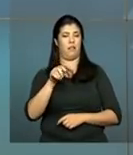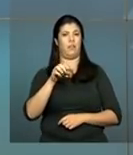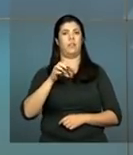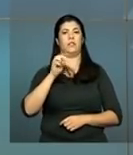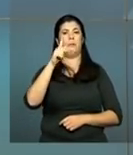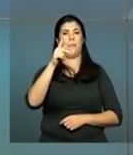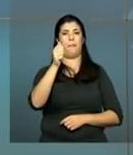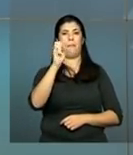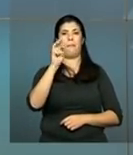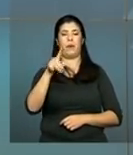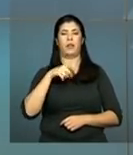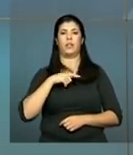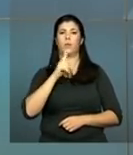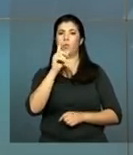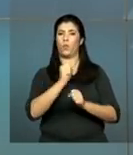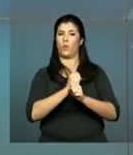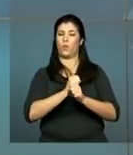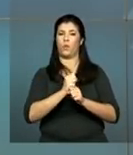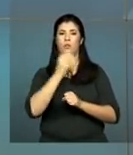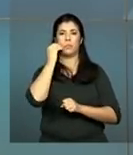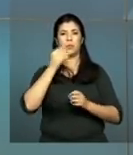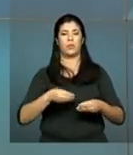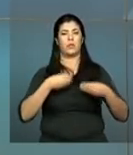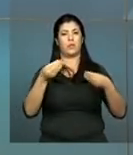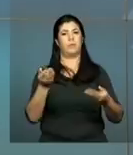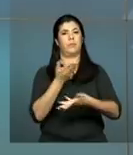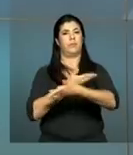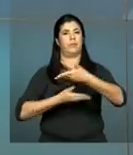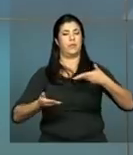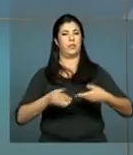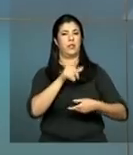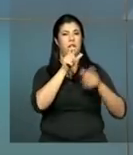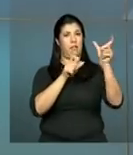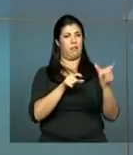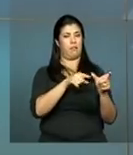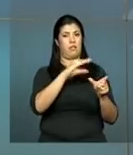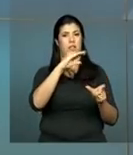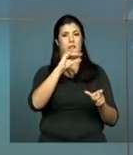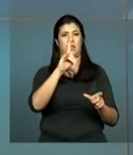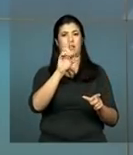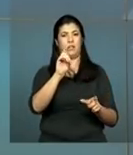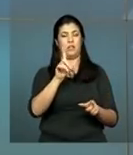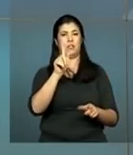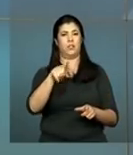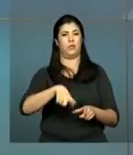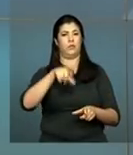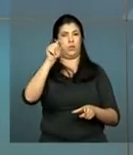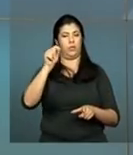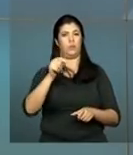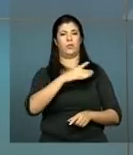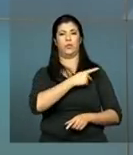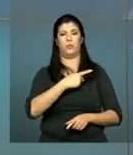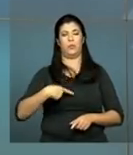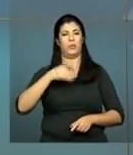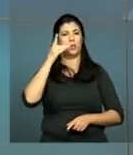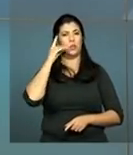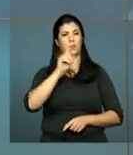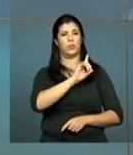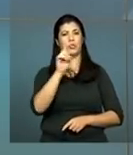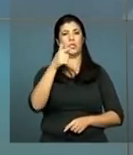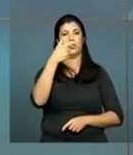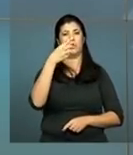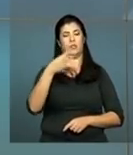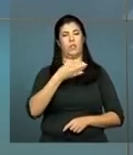a cadeira por quase um ano, entregou o posto a Cid Gomes, indicado pela presidenta Dilma Rousseff no dia